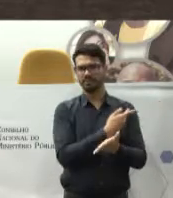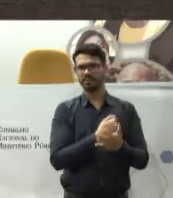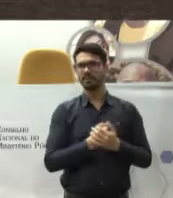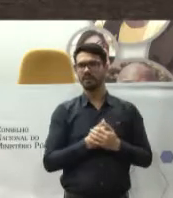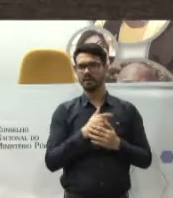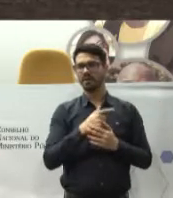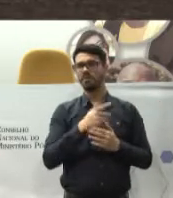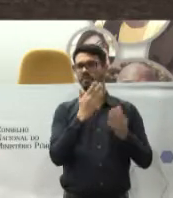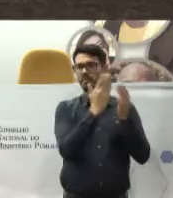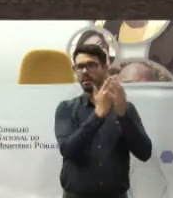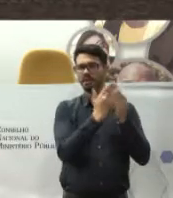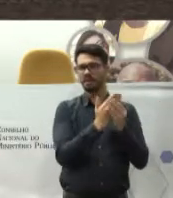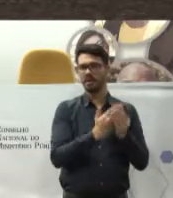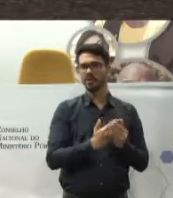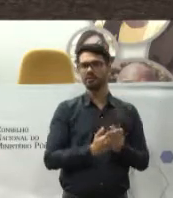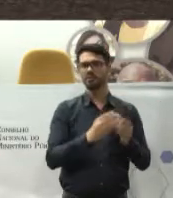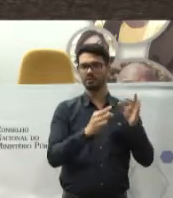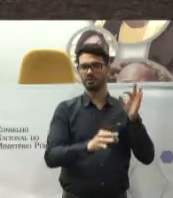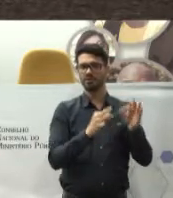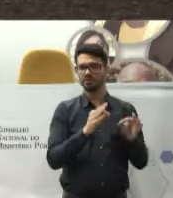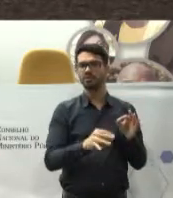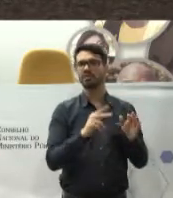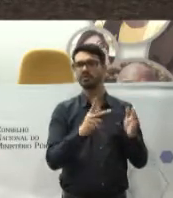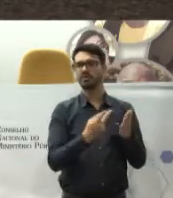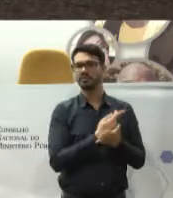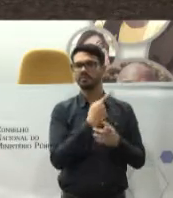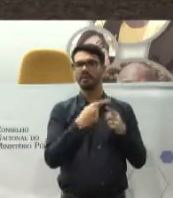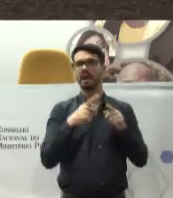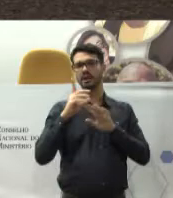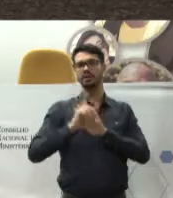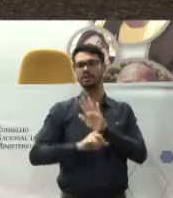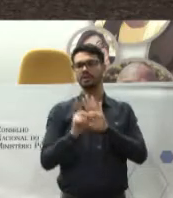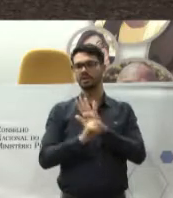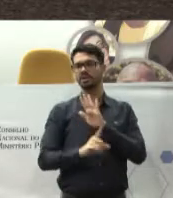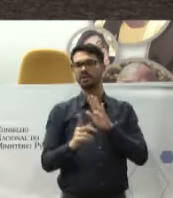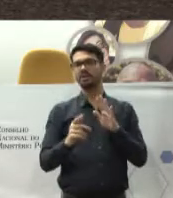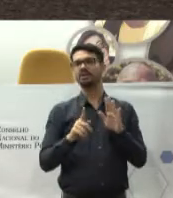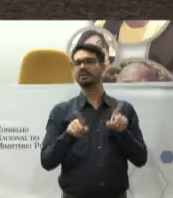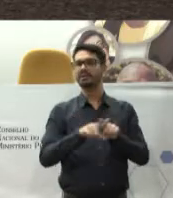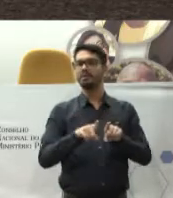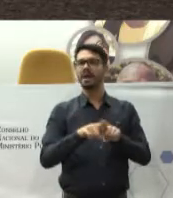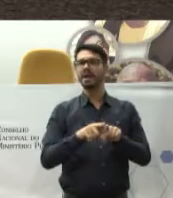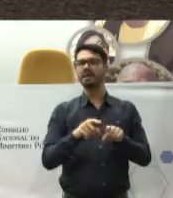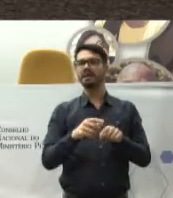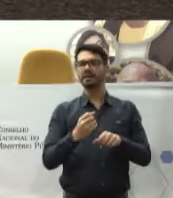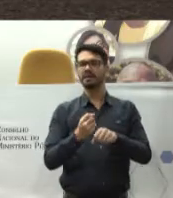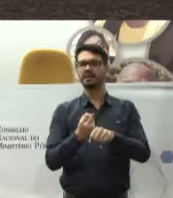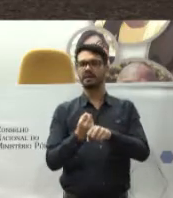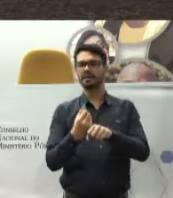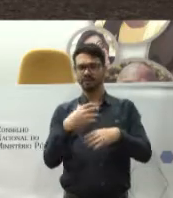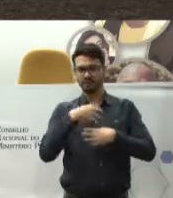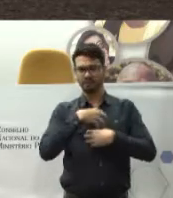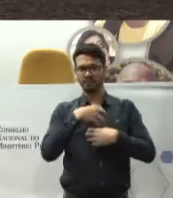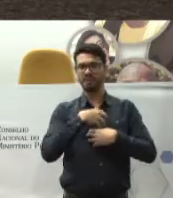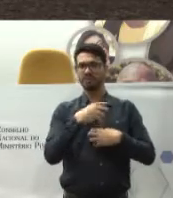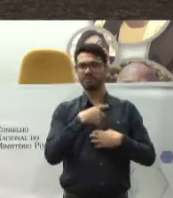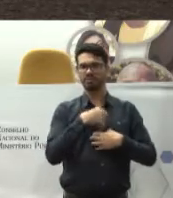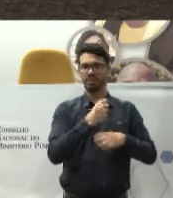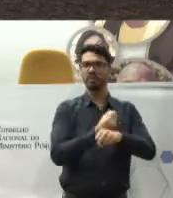a judicialização ela era baseada nisso, e num aspecto mesmo de cunho emocional. Nós não